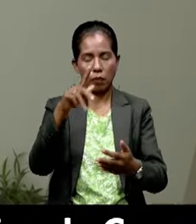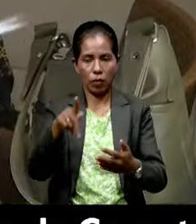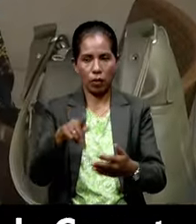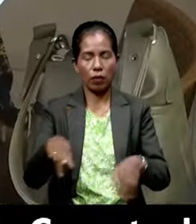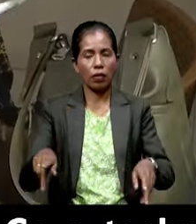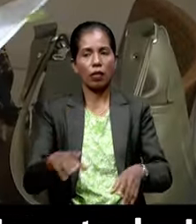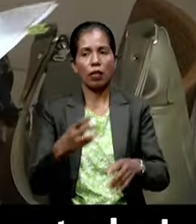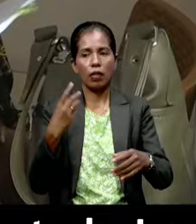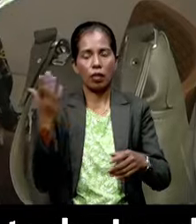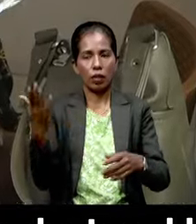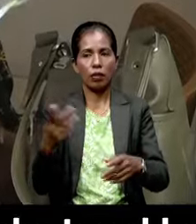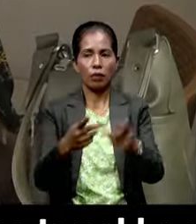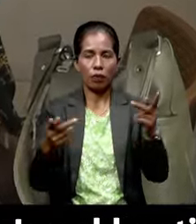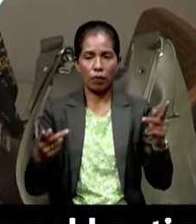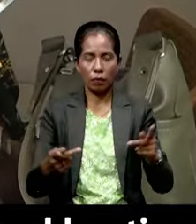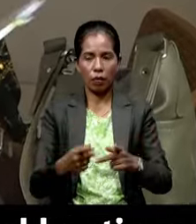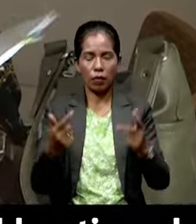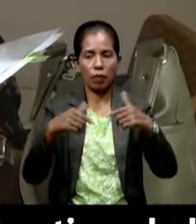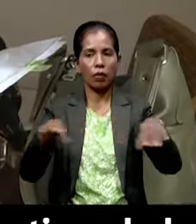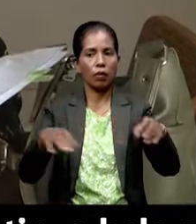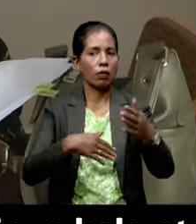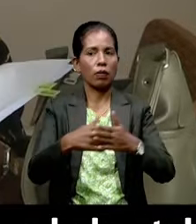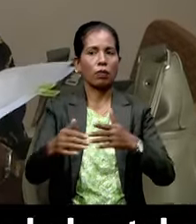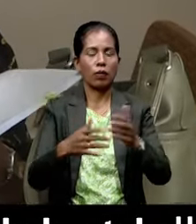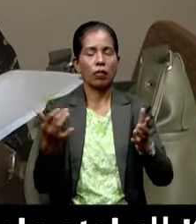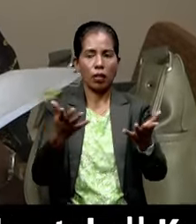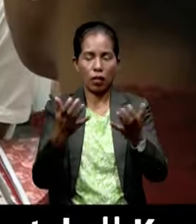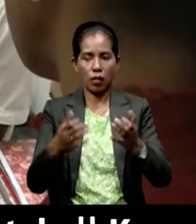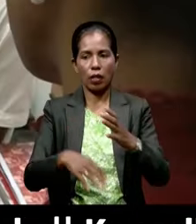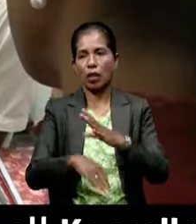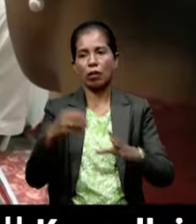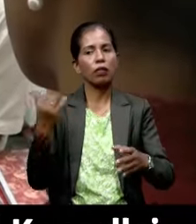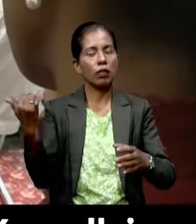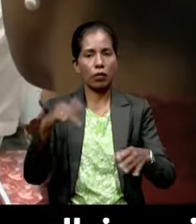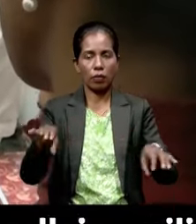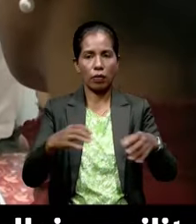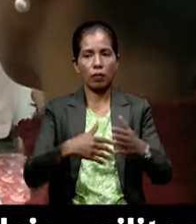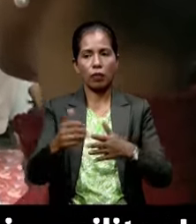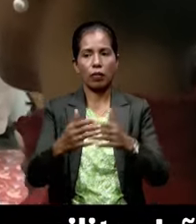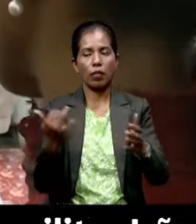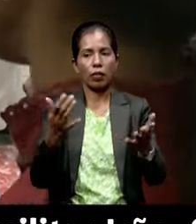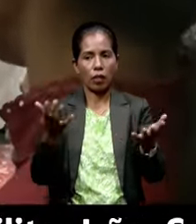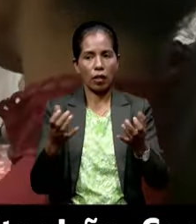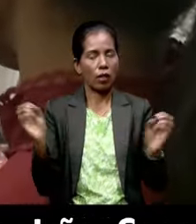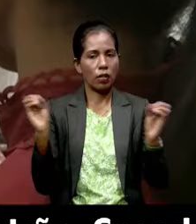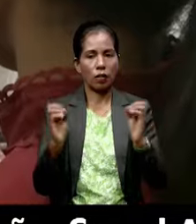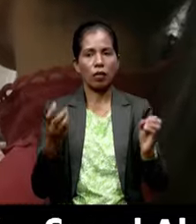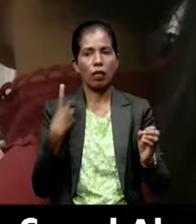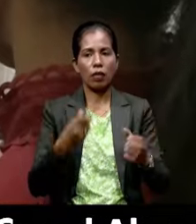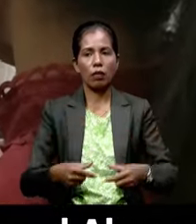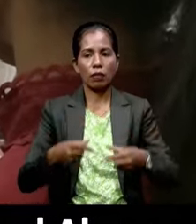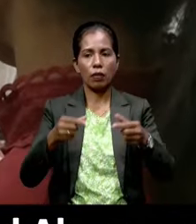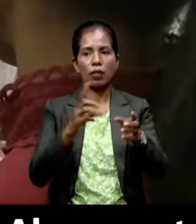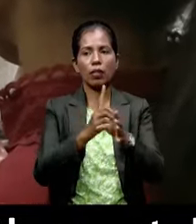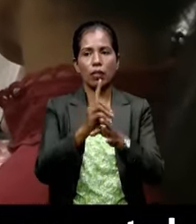ser e autoridade né nessa fala fatim para mais serviço conforme ser nem a cara depois sai serviço conforme ser nem a cara e da nem que tá lá coi e há fona orientação para